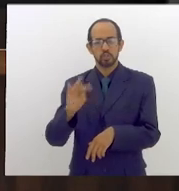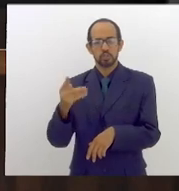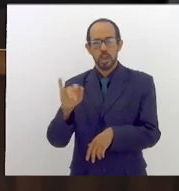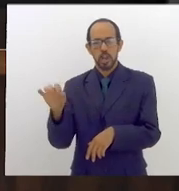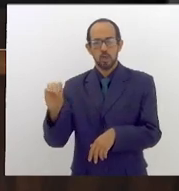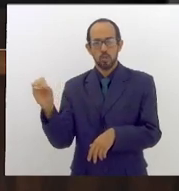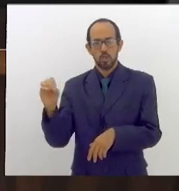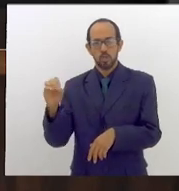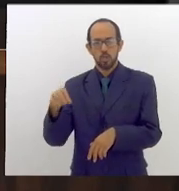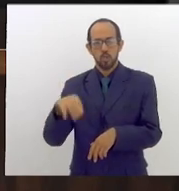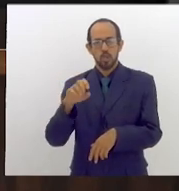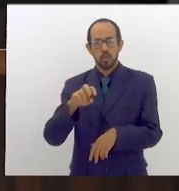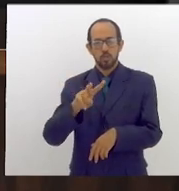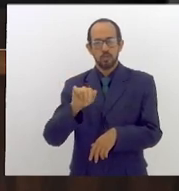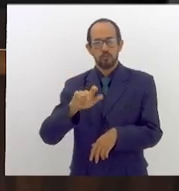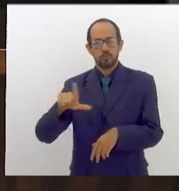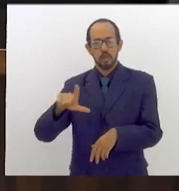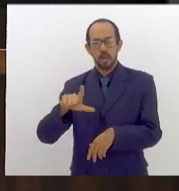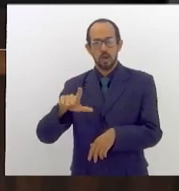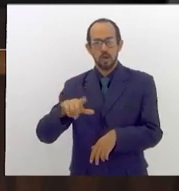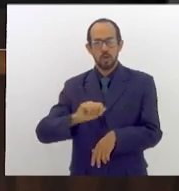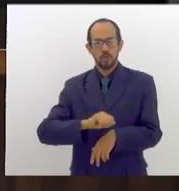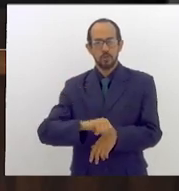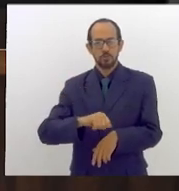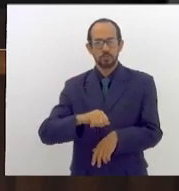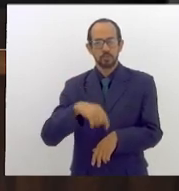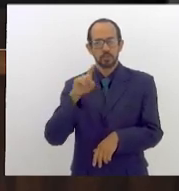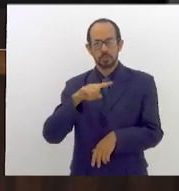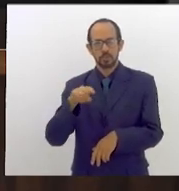Deputado Valdeci da Saúde deputada